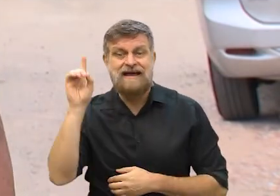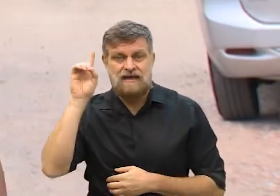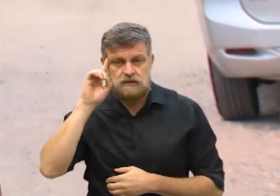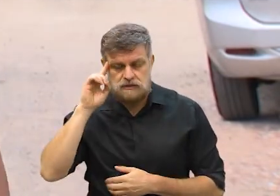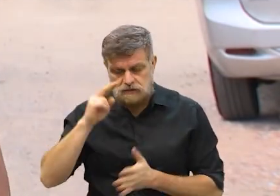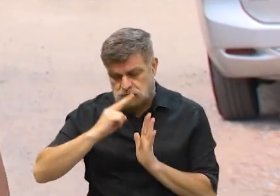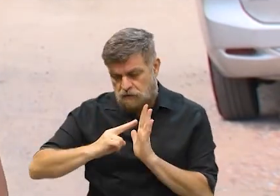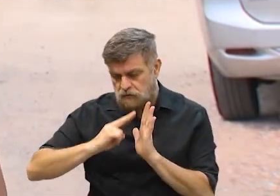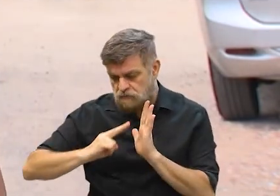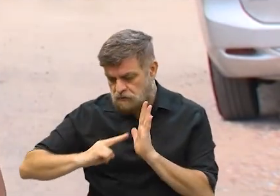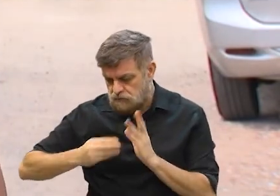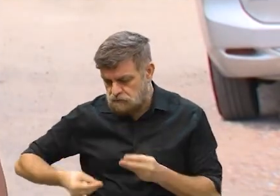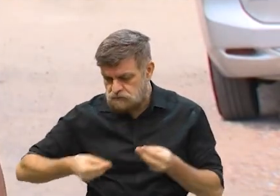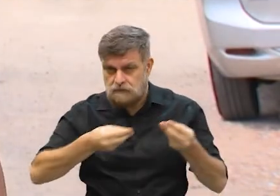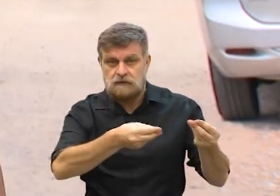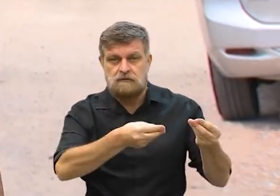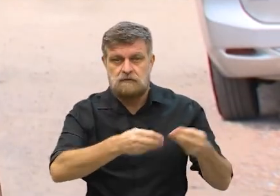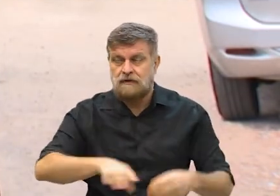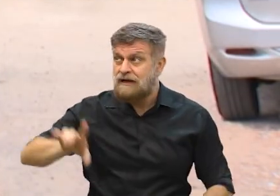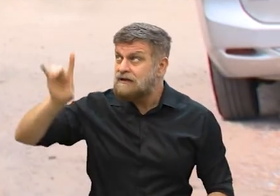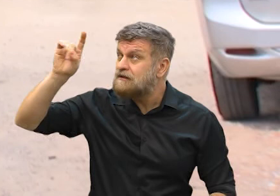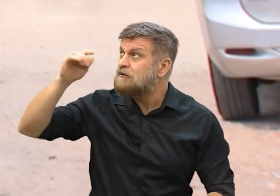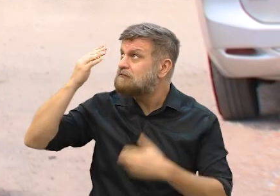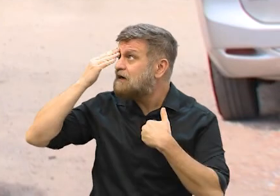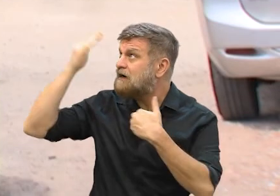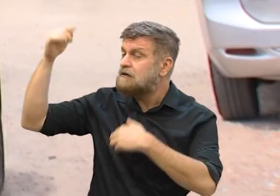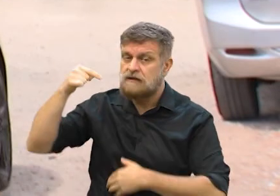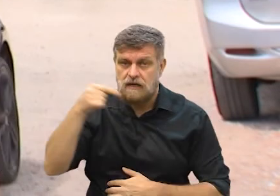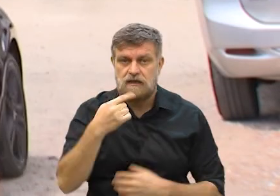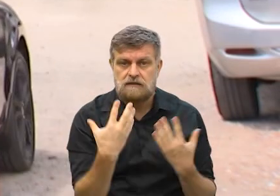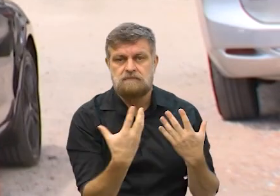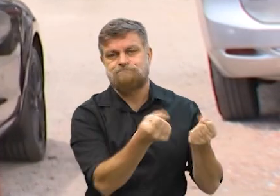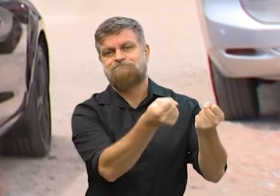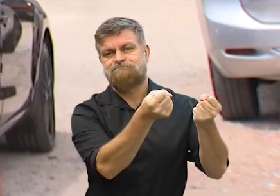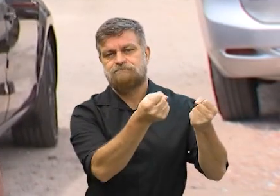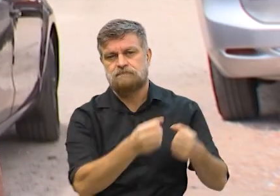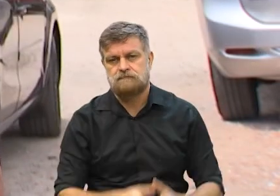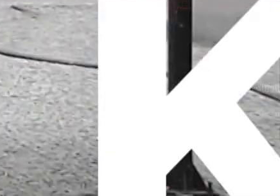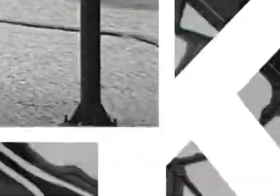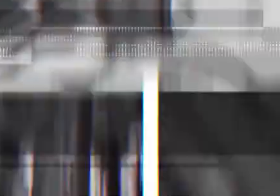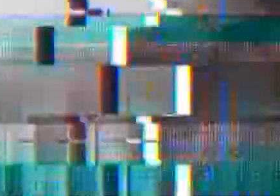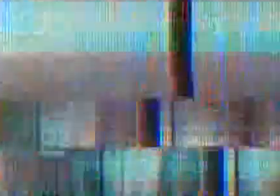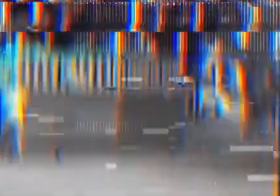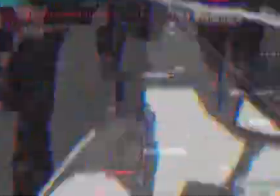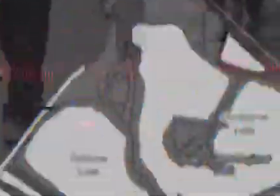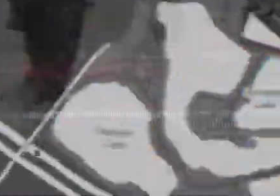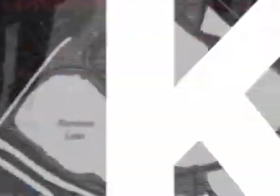dias, 10 dias que a gente fez esse abaixo-assinato, e graças a Deus ele já conseguiu atender a gente aqui.